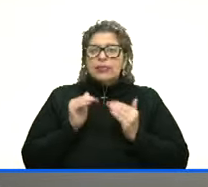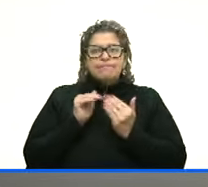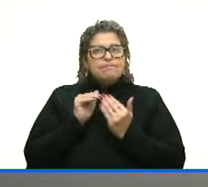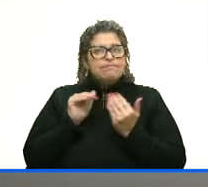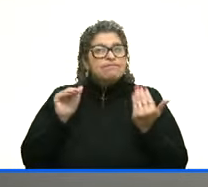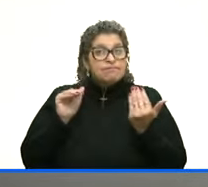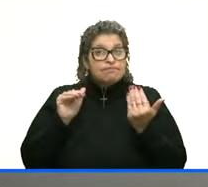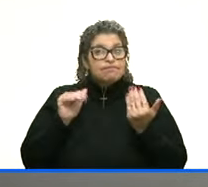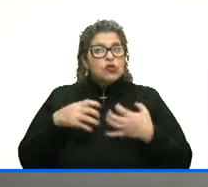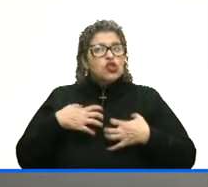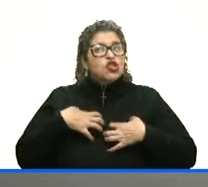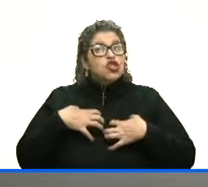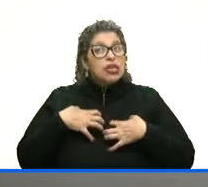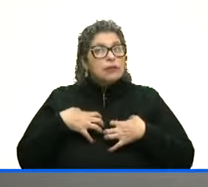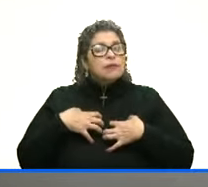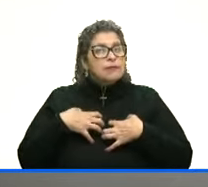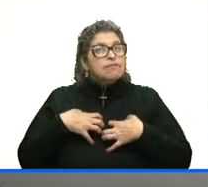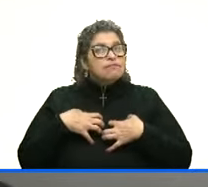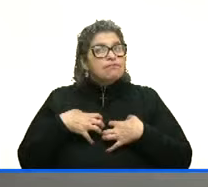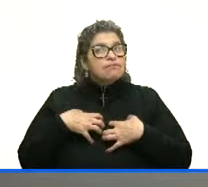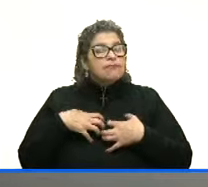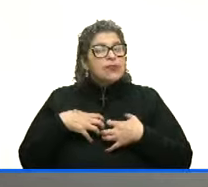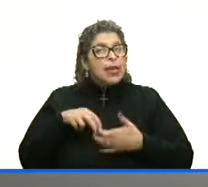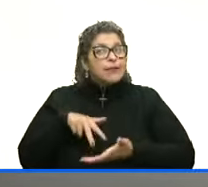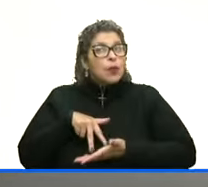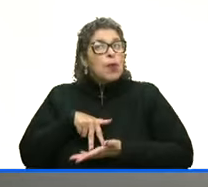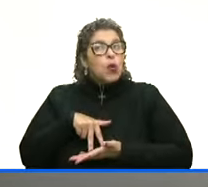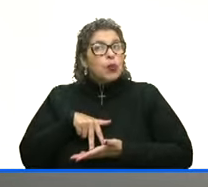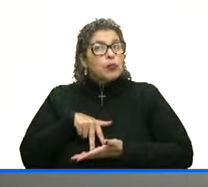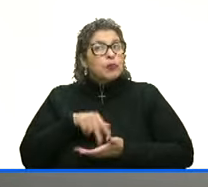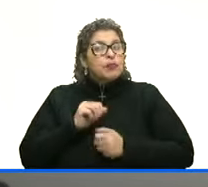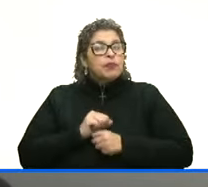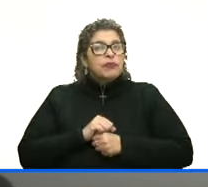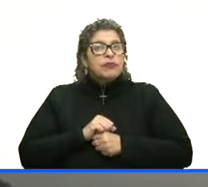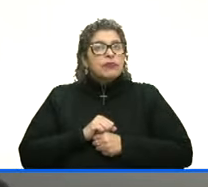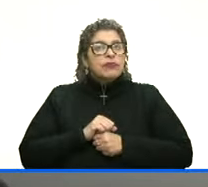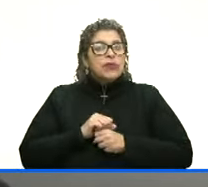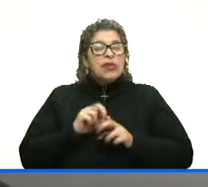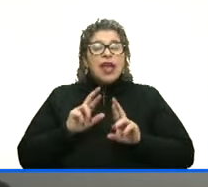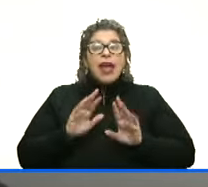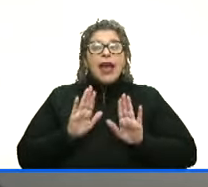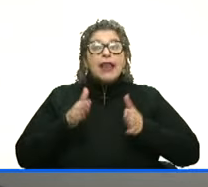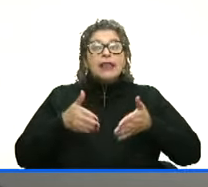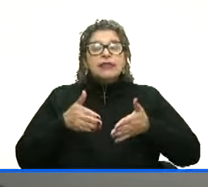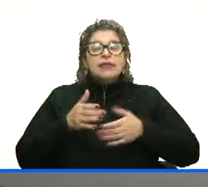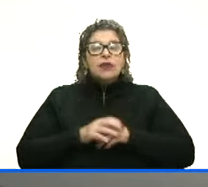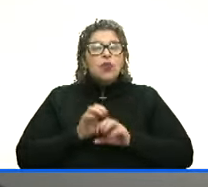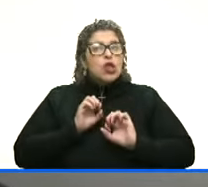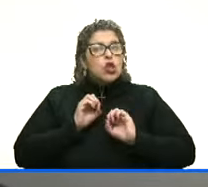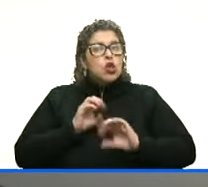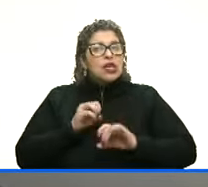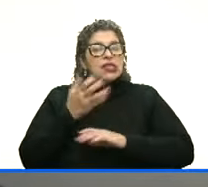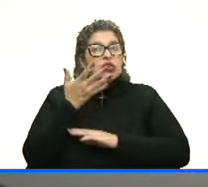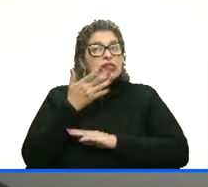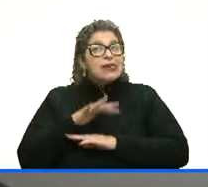contrariedade ao modo como ela se coloca em relação à educação infantil,